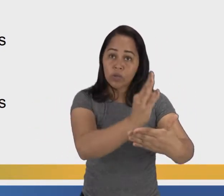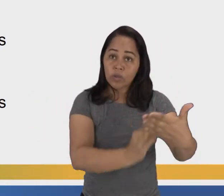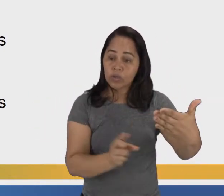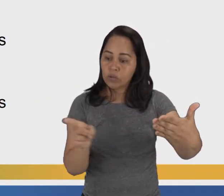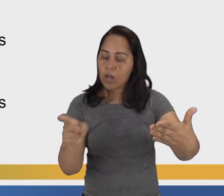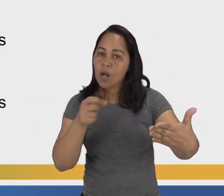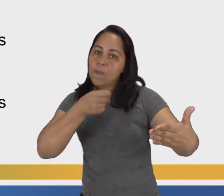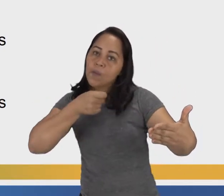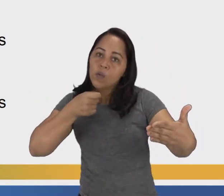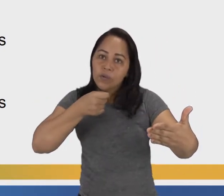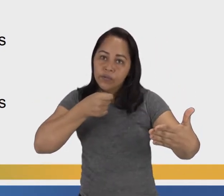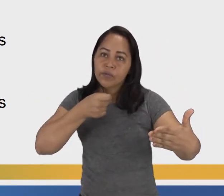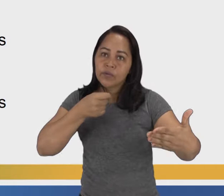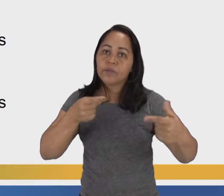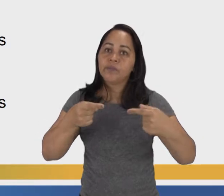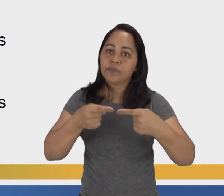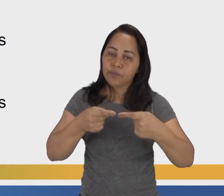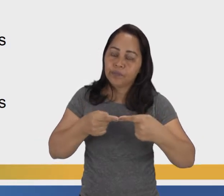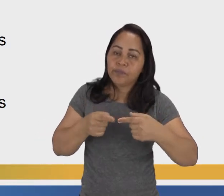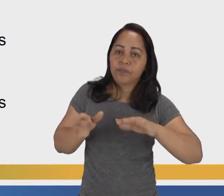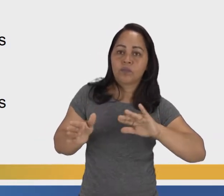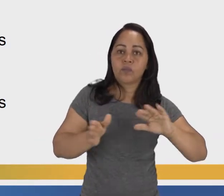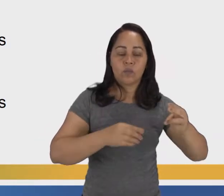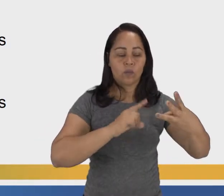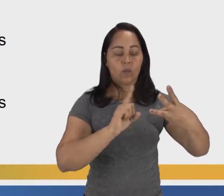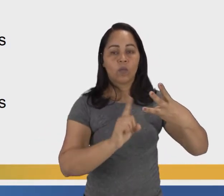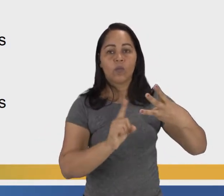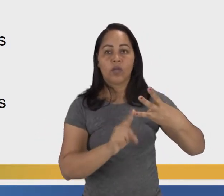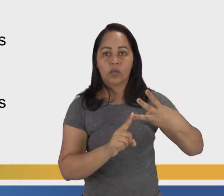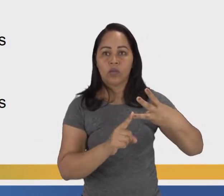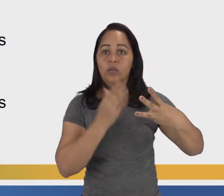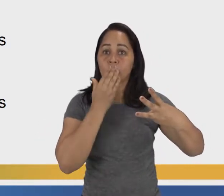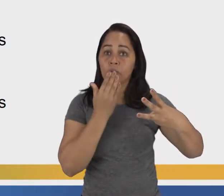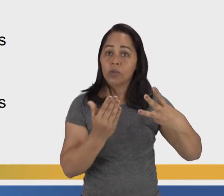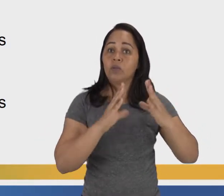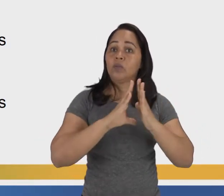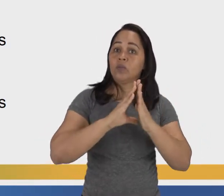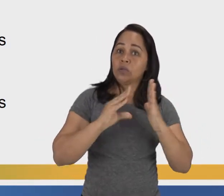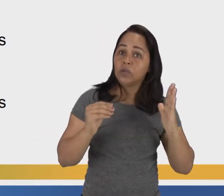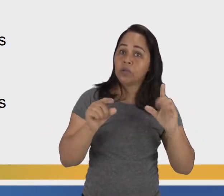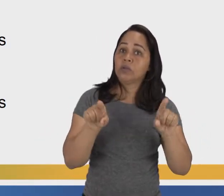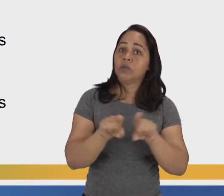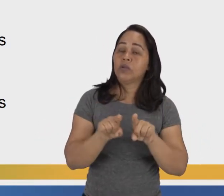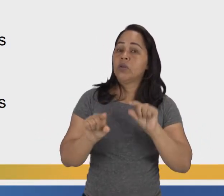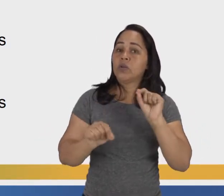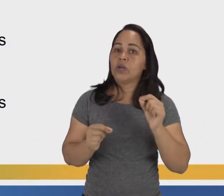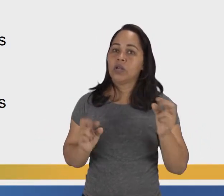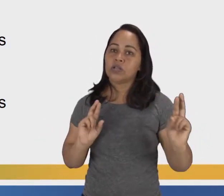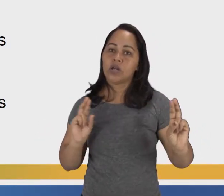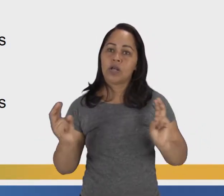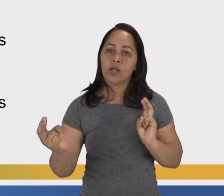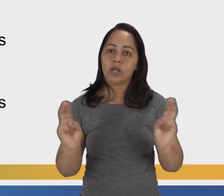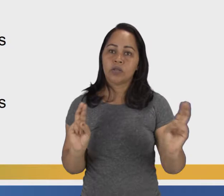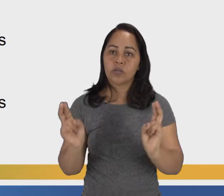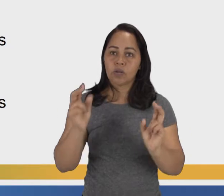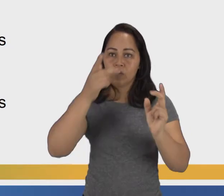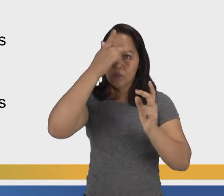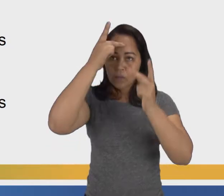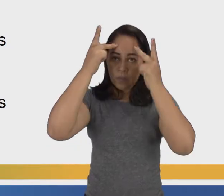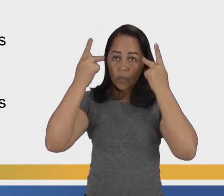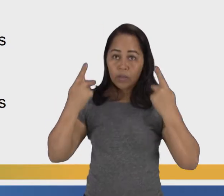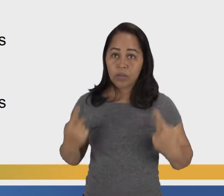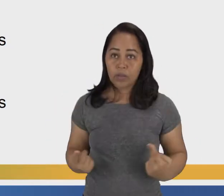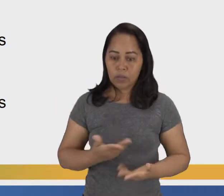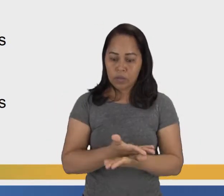Terceira, esses tipos ou modelos estão relacionados às diferentes atividades humanas. É exatamente isso. A